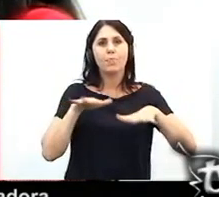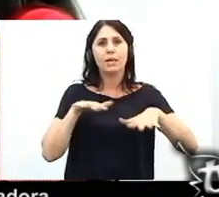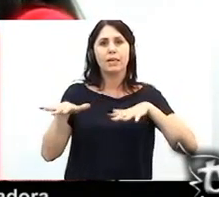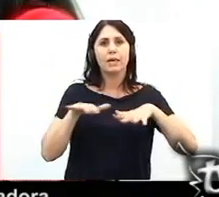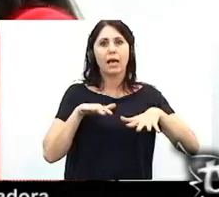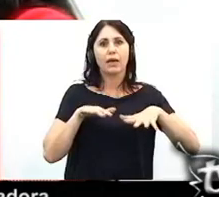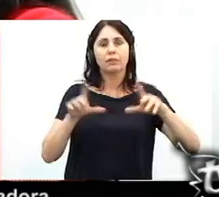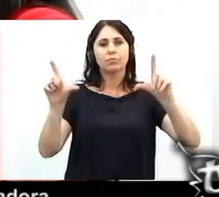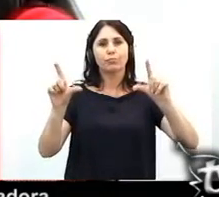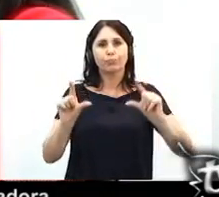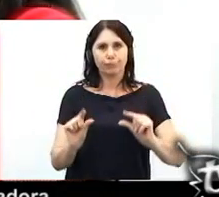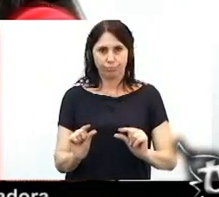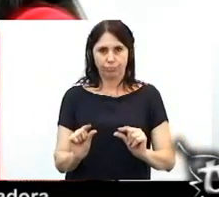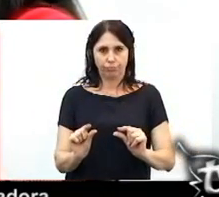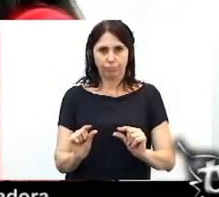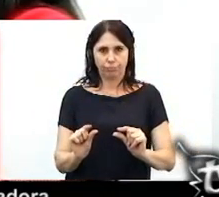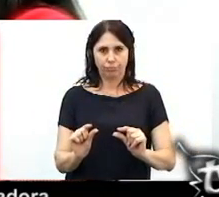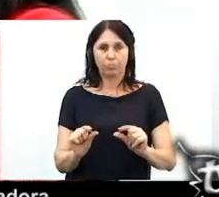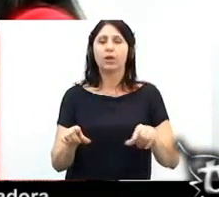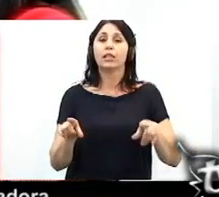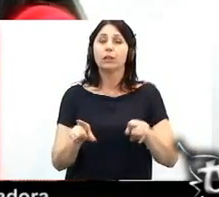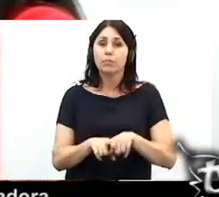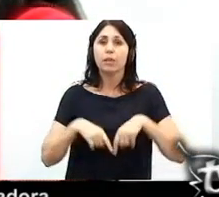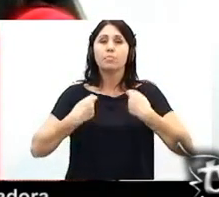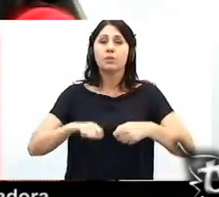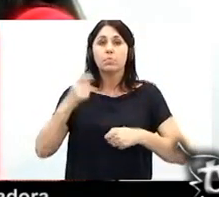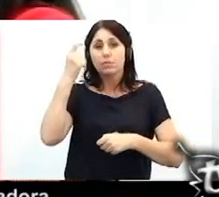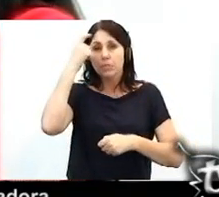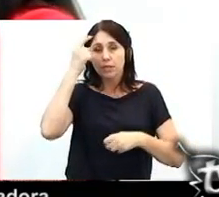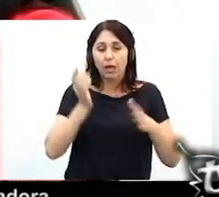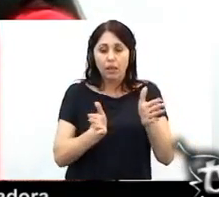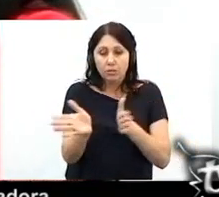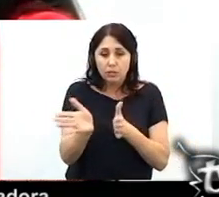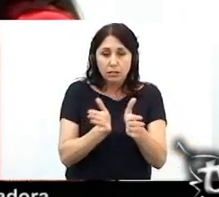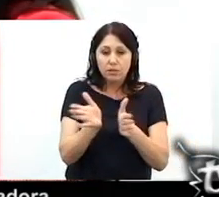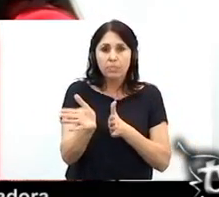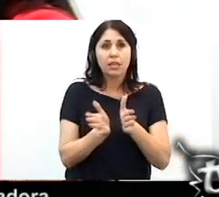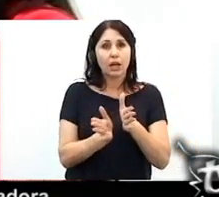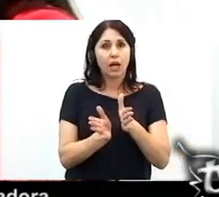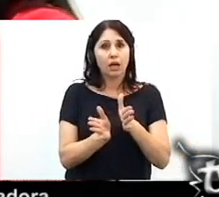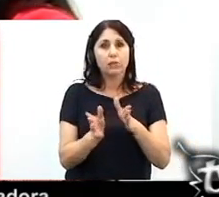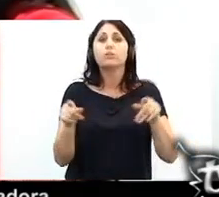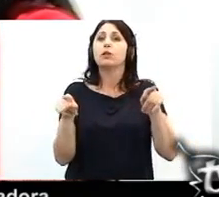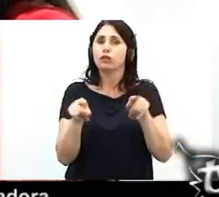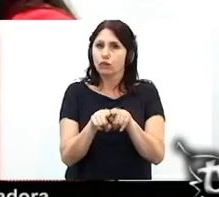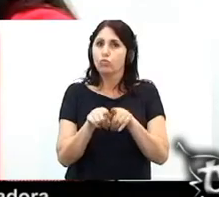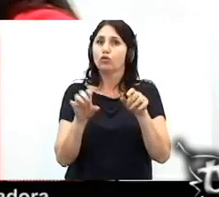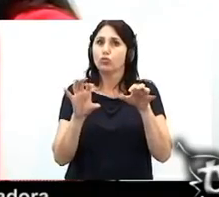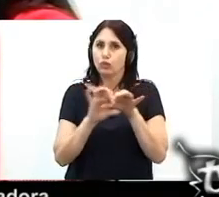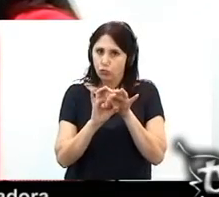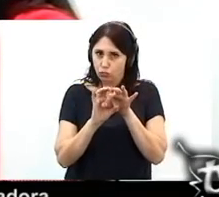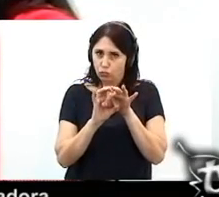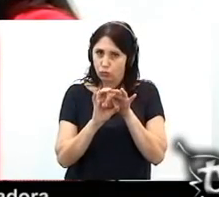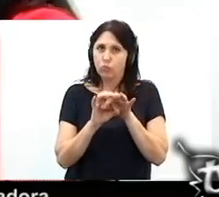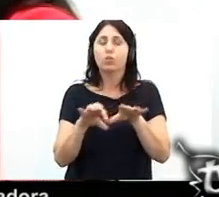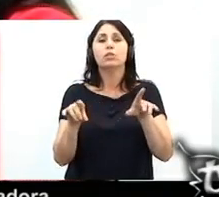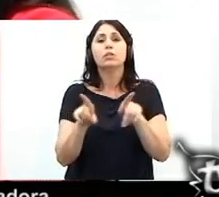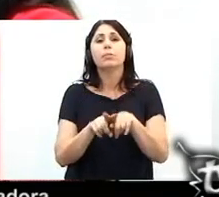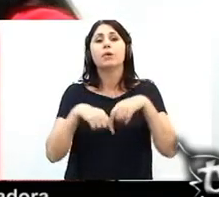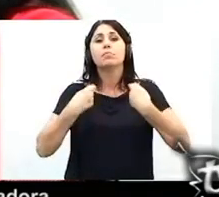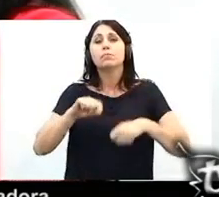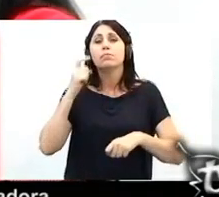desse projeto, que nós também participamos do Núcleo de Educação, a Secretaria de Segurança, e que ele trouxe a questão da